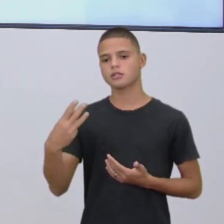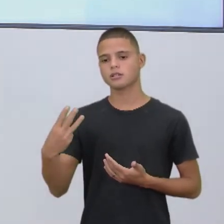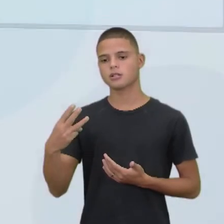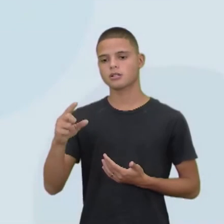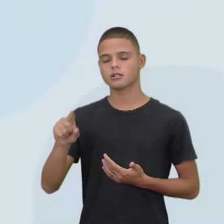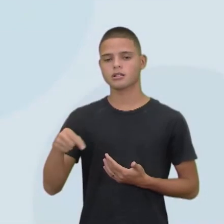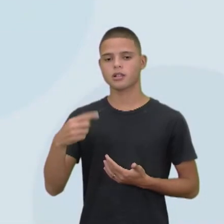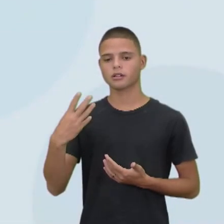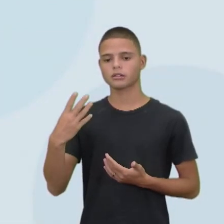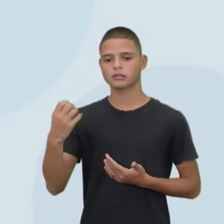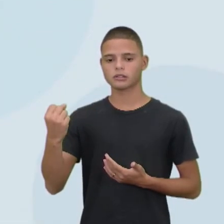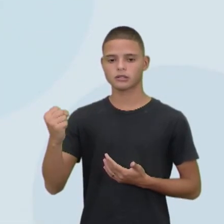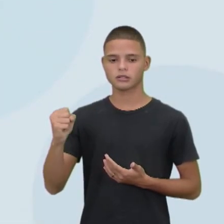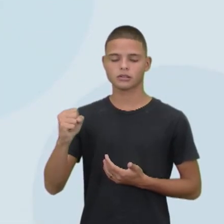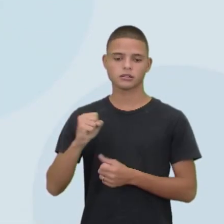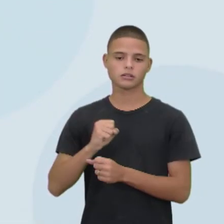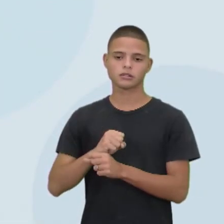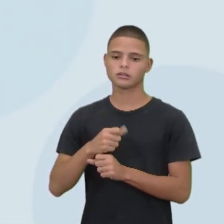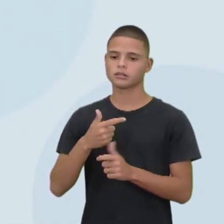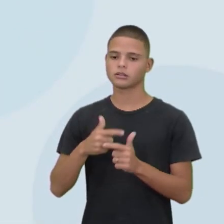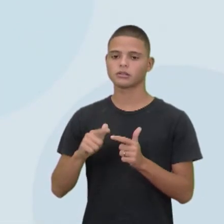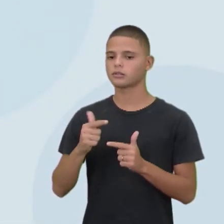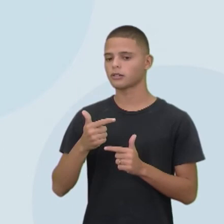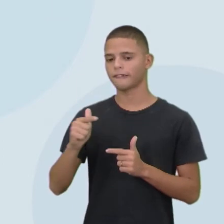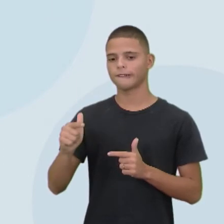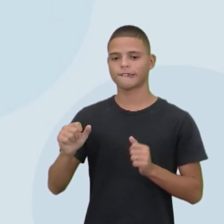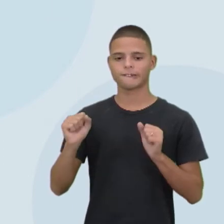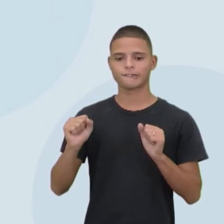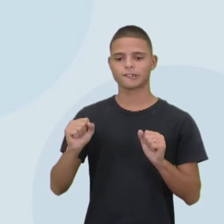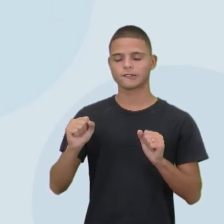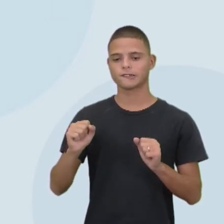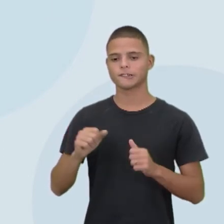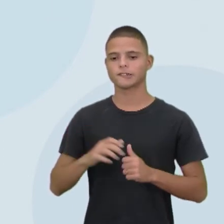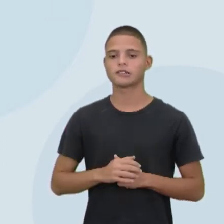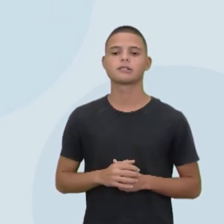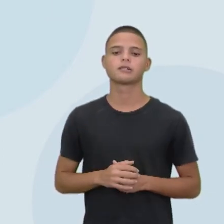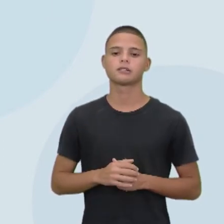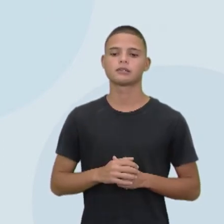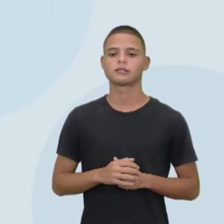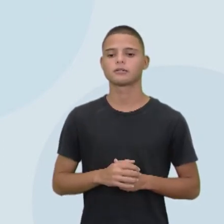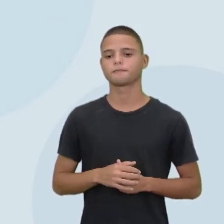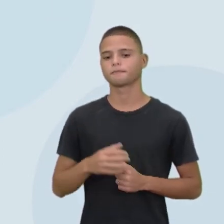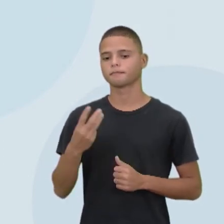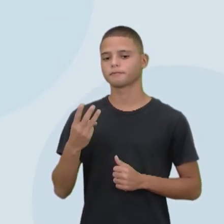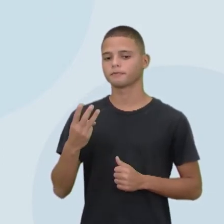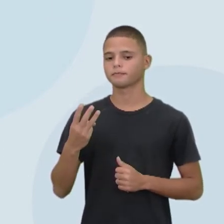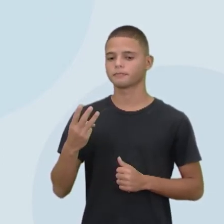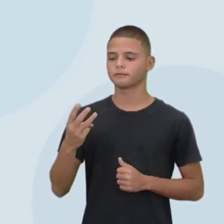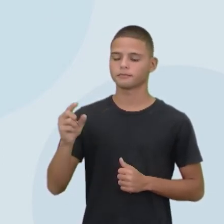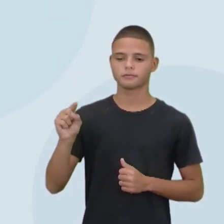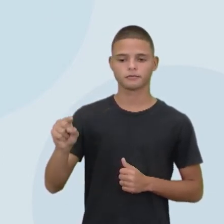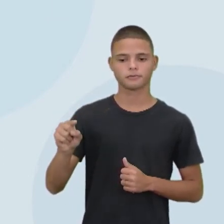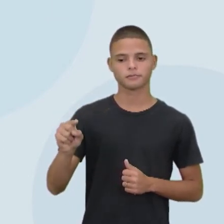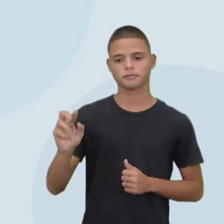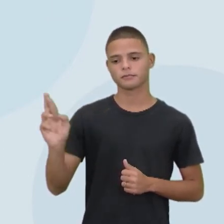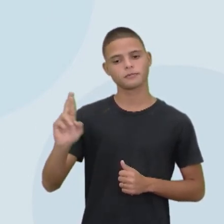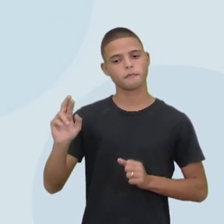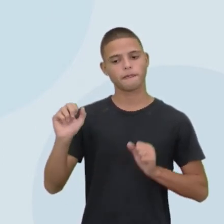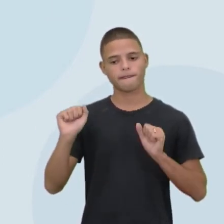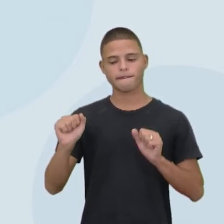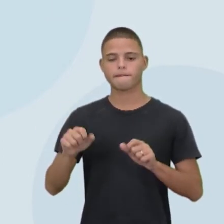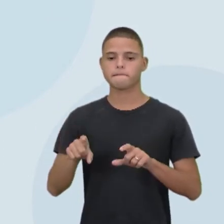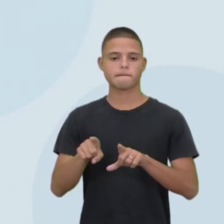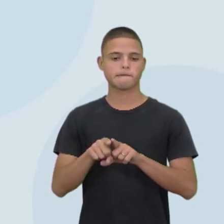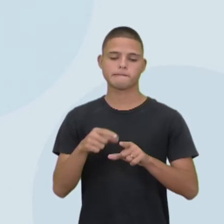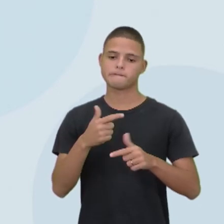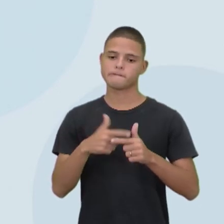1.523,48. Sim. Não tem problema nenhum. Eu posso receber, sei lá, R$3.000 inteiros? Pode. Não tem problema nenhum